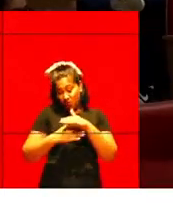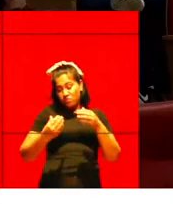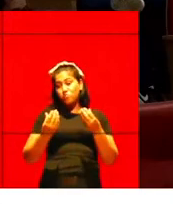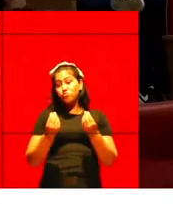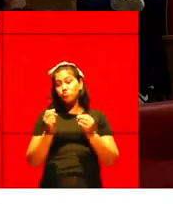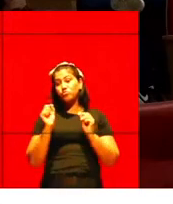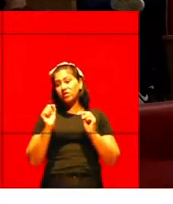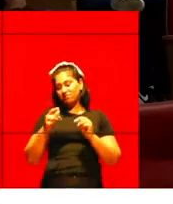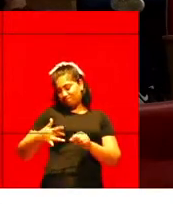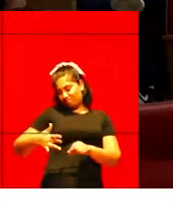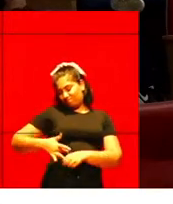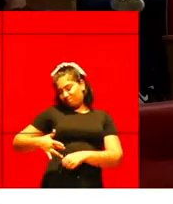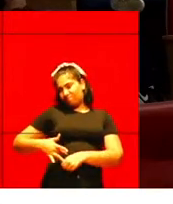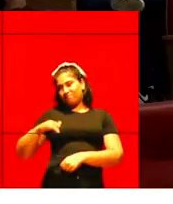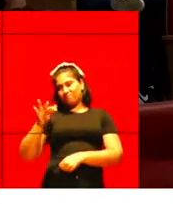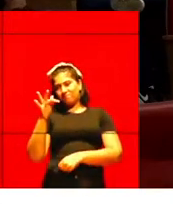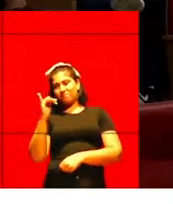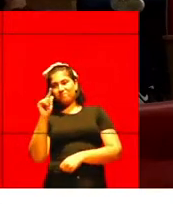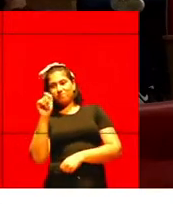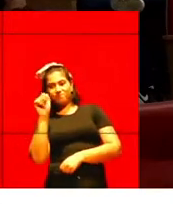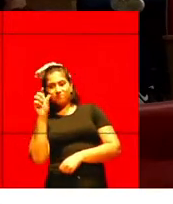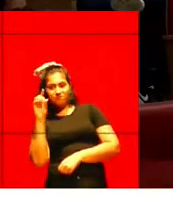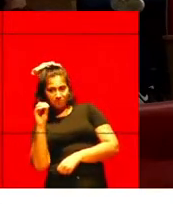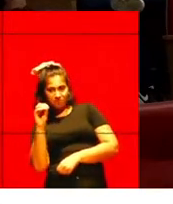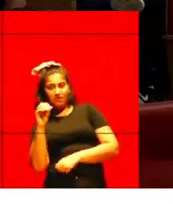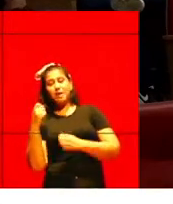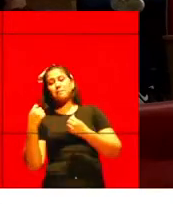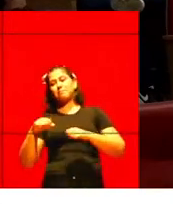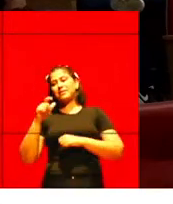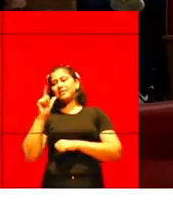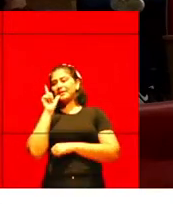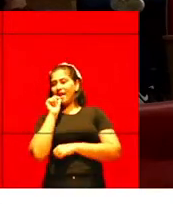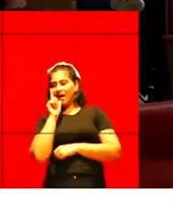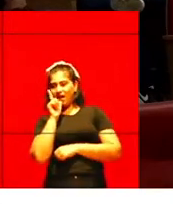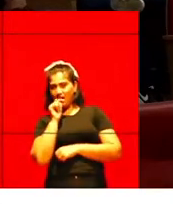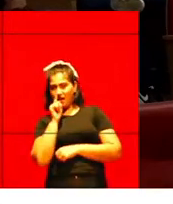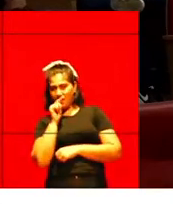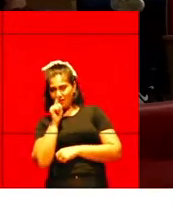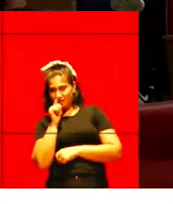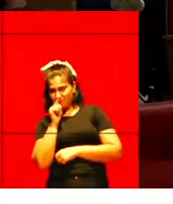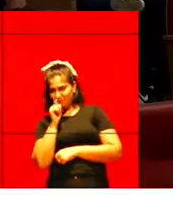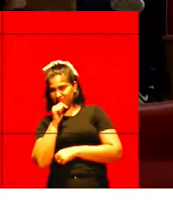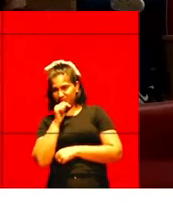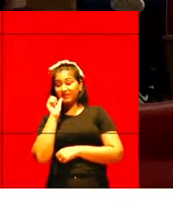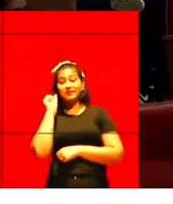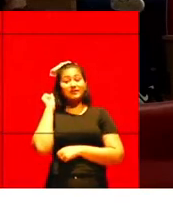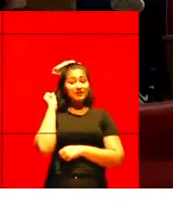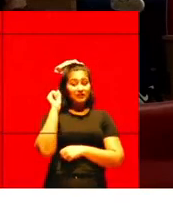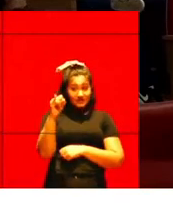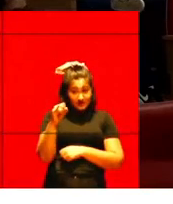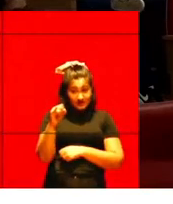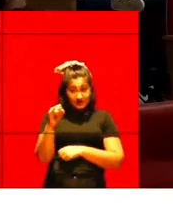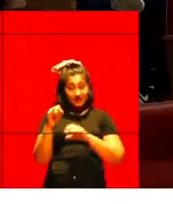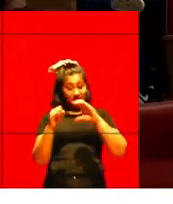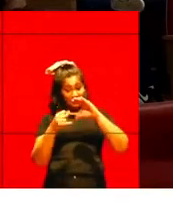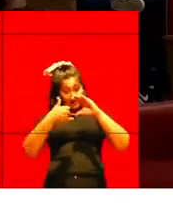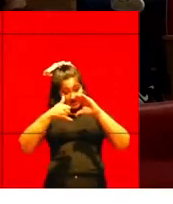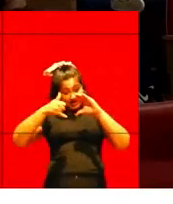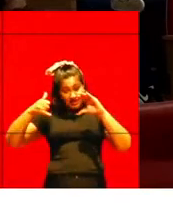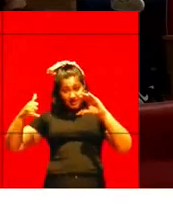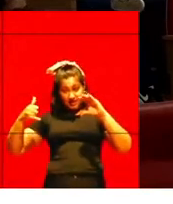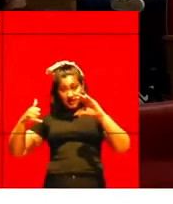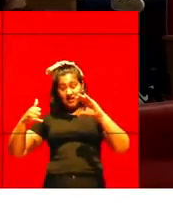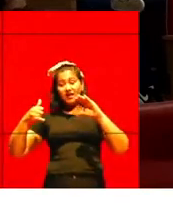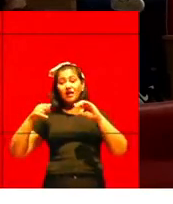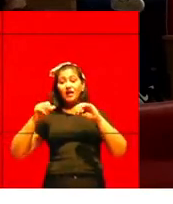ele precisa de água para ser armazenado, certo? Se o carboidrato, o